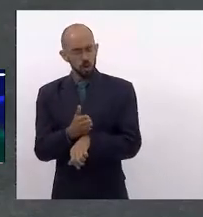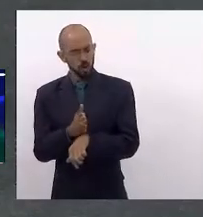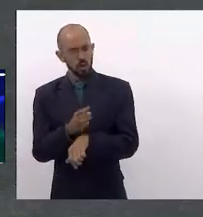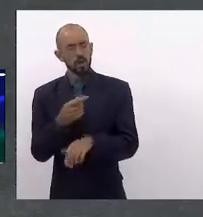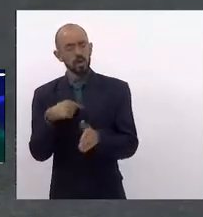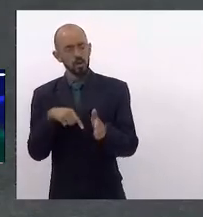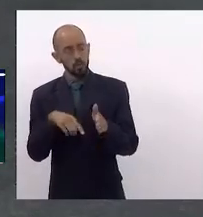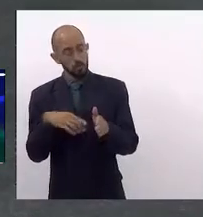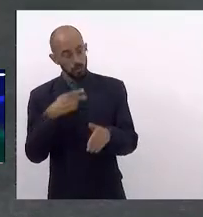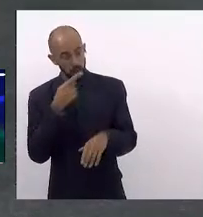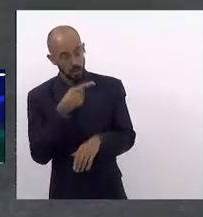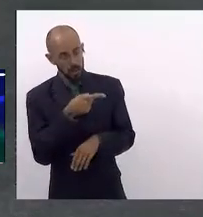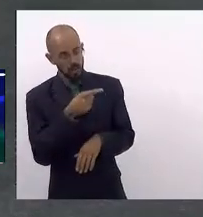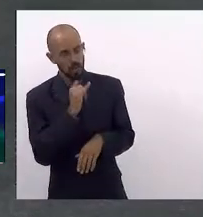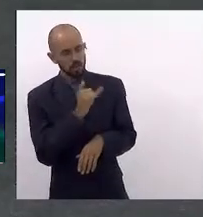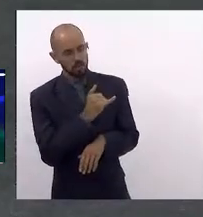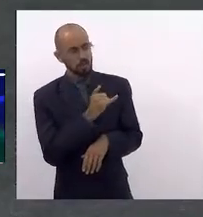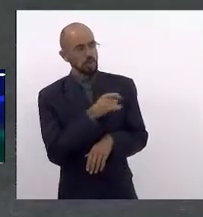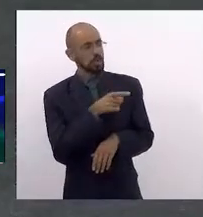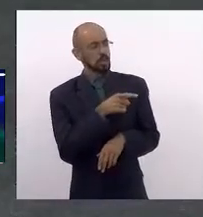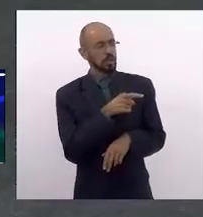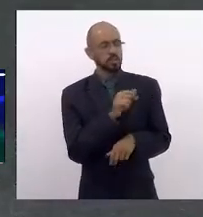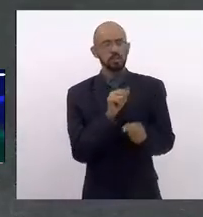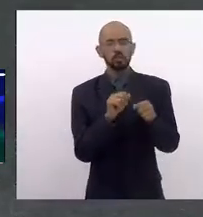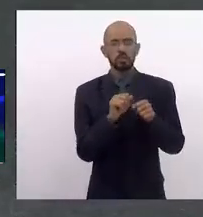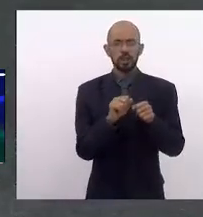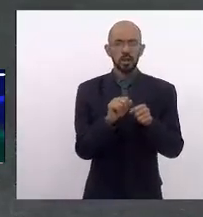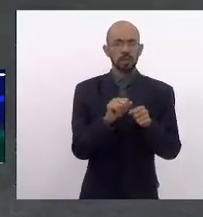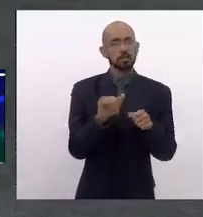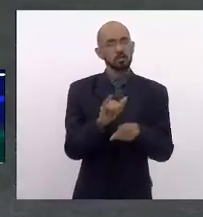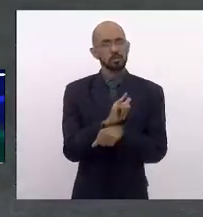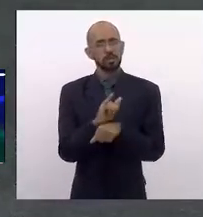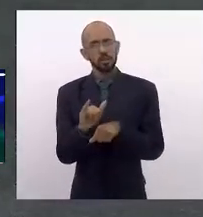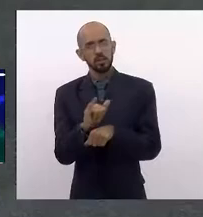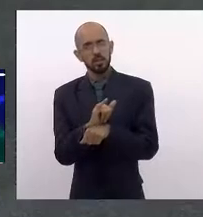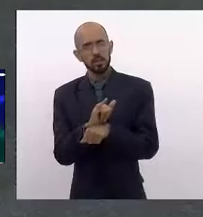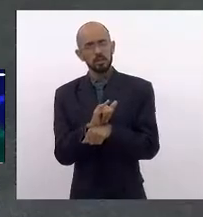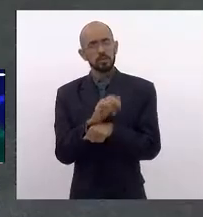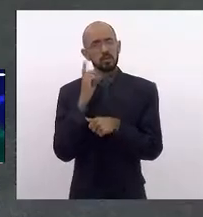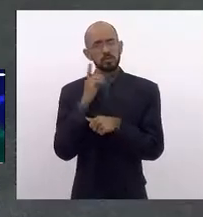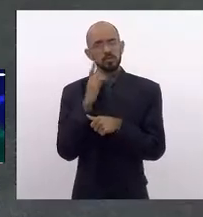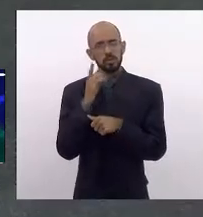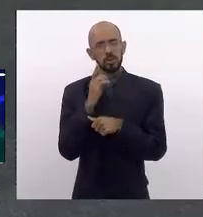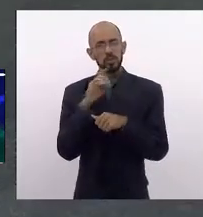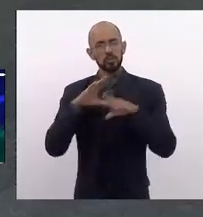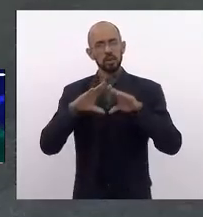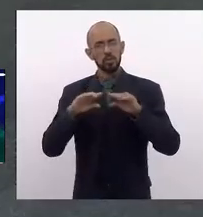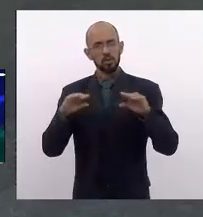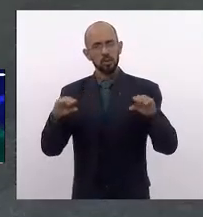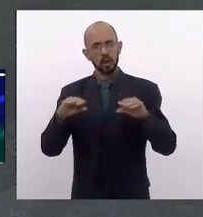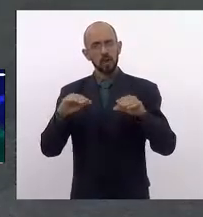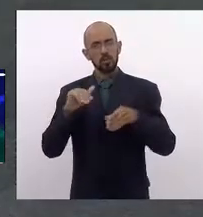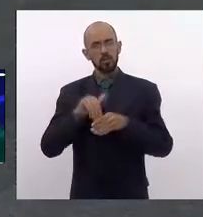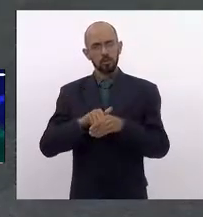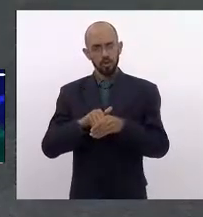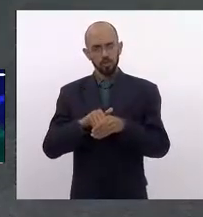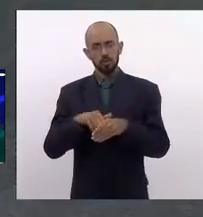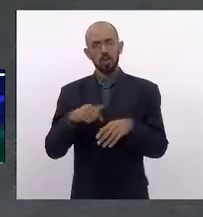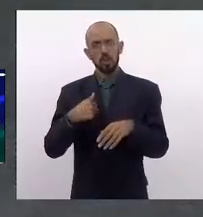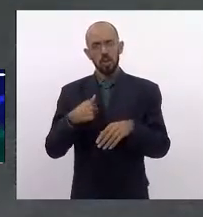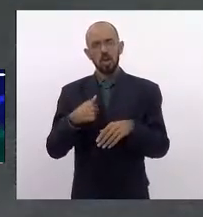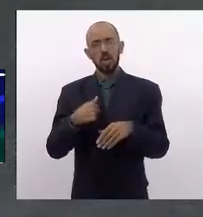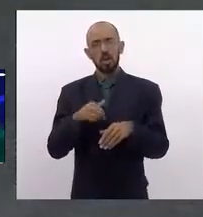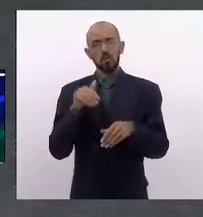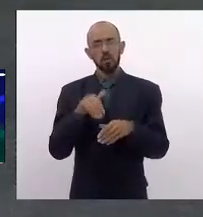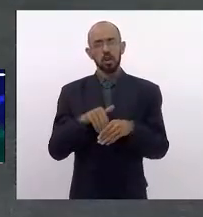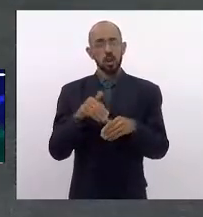e tentasse alguma forma para que alguns deputados aqui da casa pra você ficar confortável em relação ao voto Agora eu tenho convicção eu vou